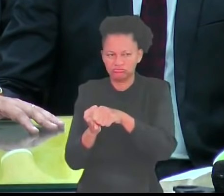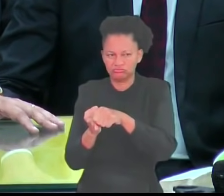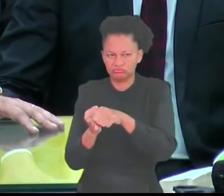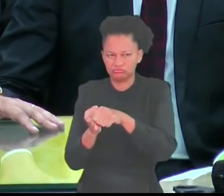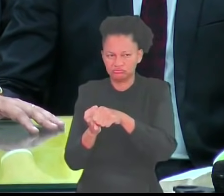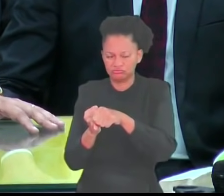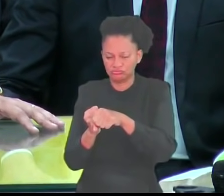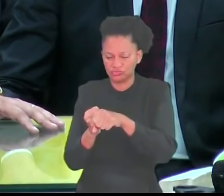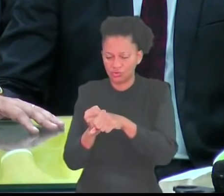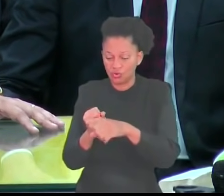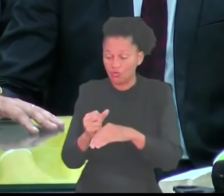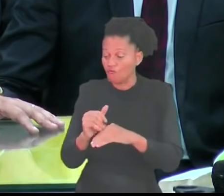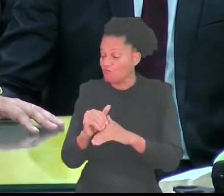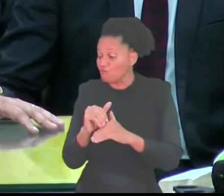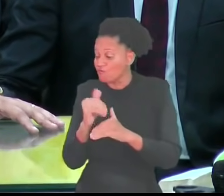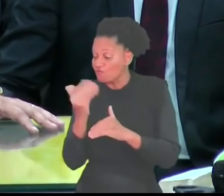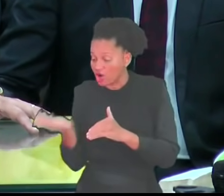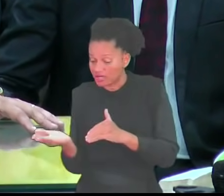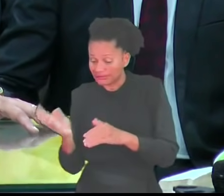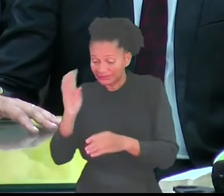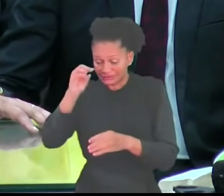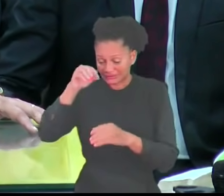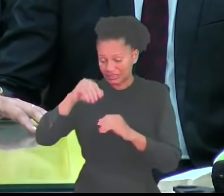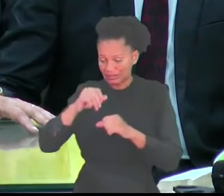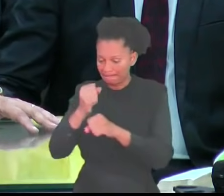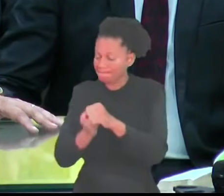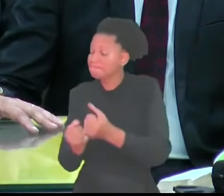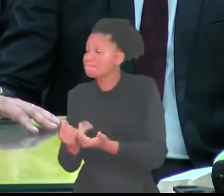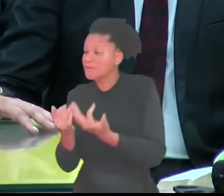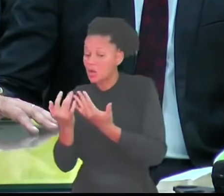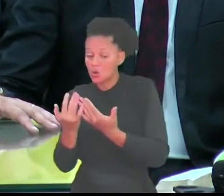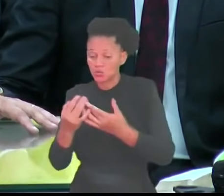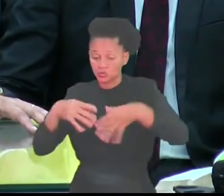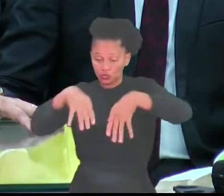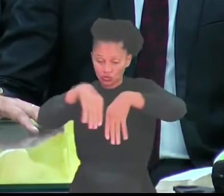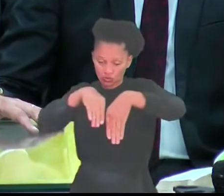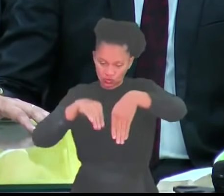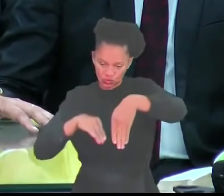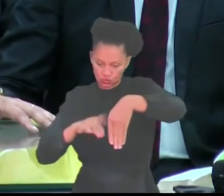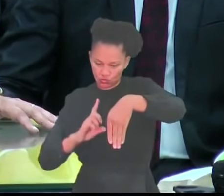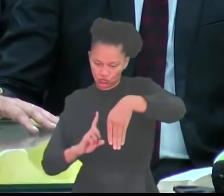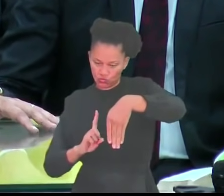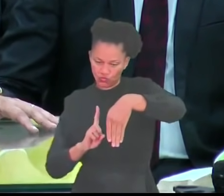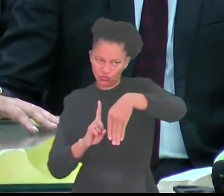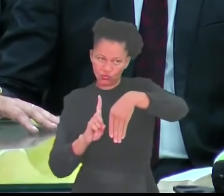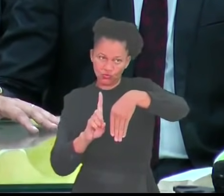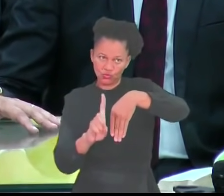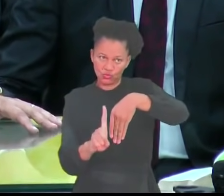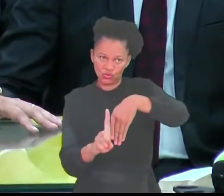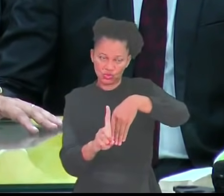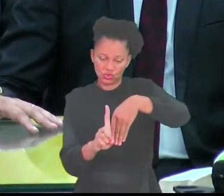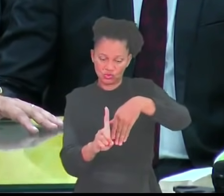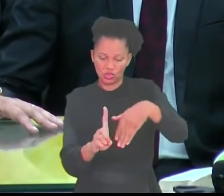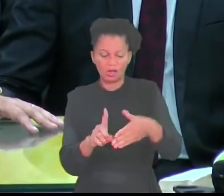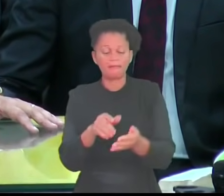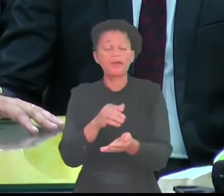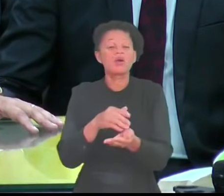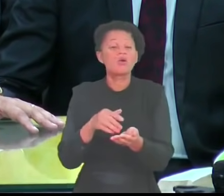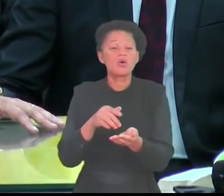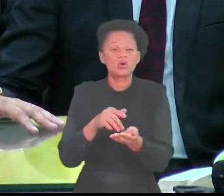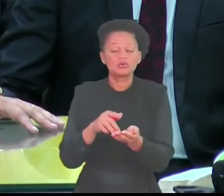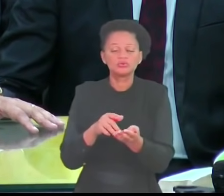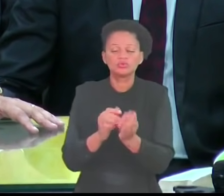Do lado de fora se oferecia um cordeiro. E do lado de dentro do lugar santo, o sacerdote estava com a mão cheia de quê, irmãos?